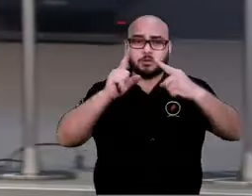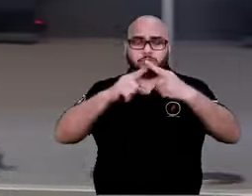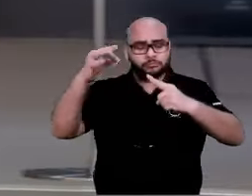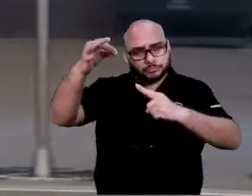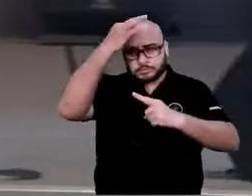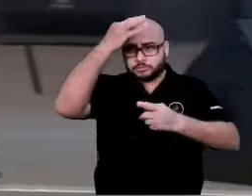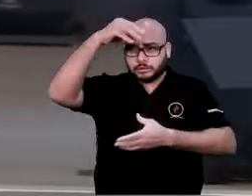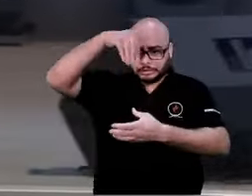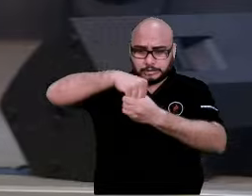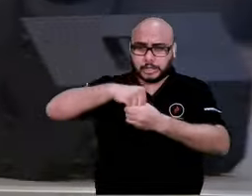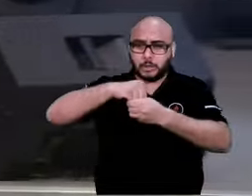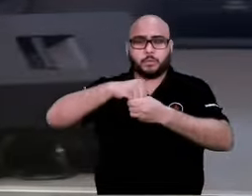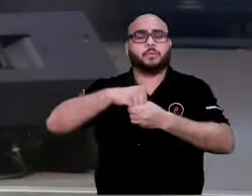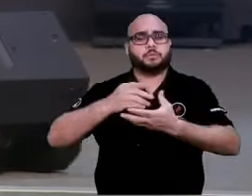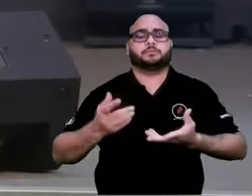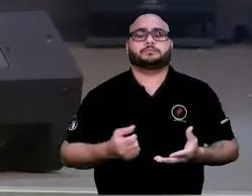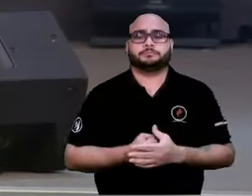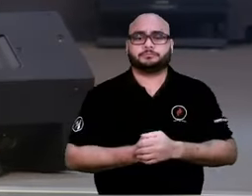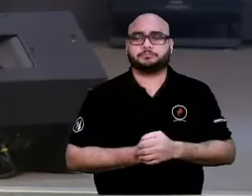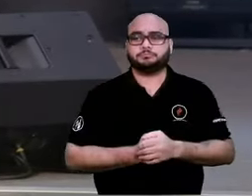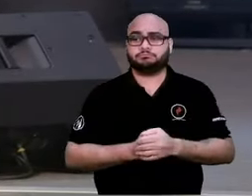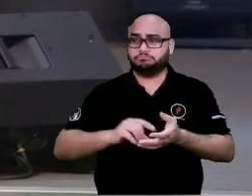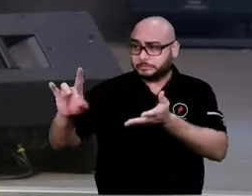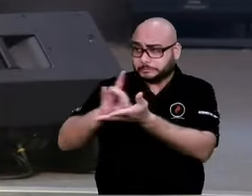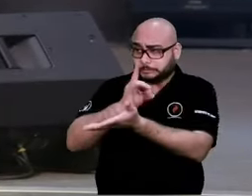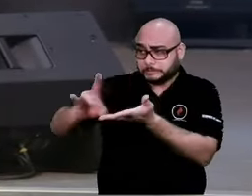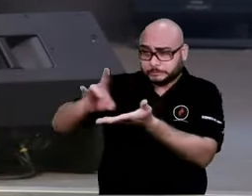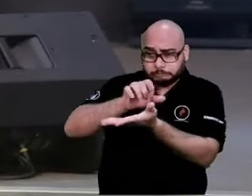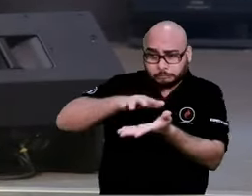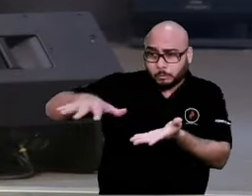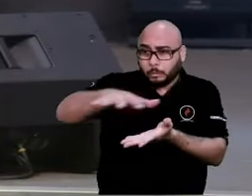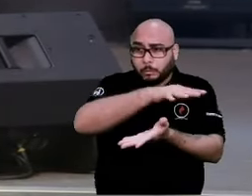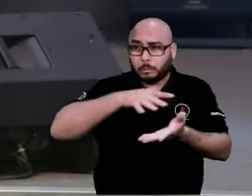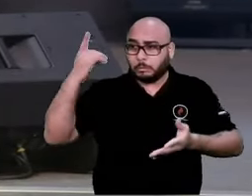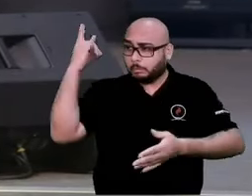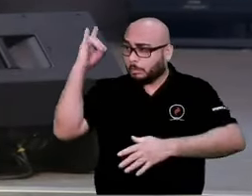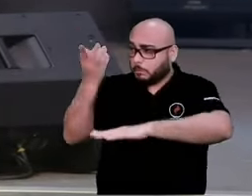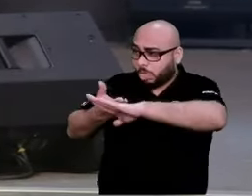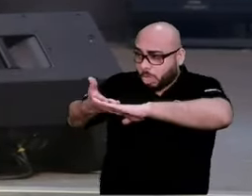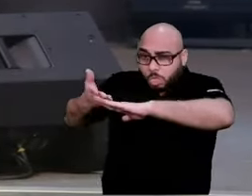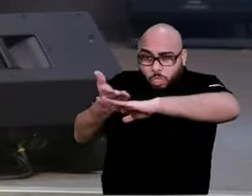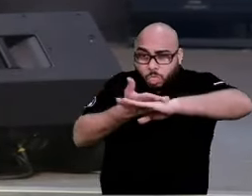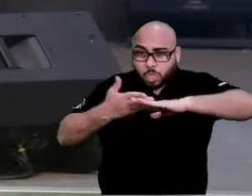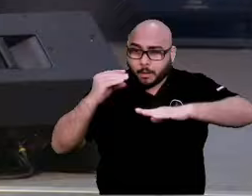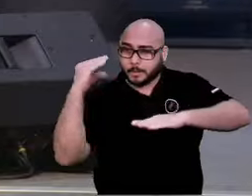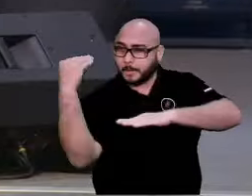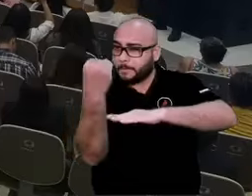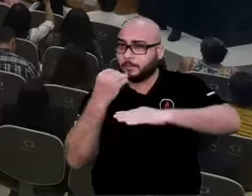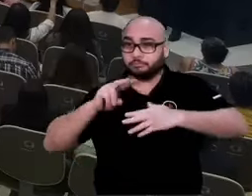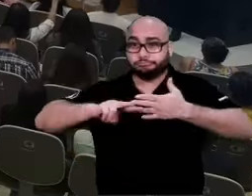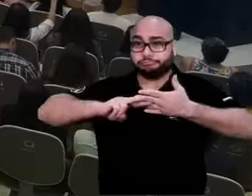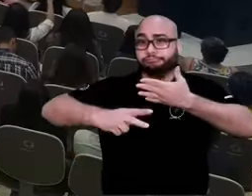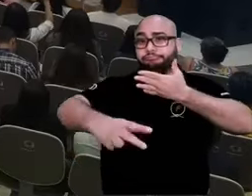santa. Sisaque vai trazer crente para a casa do Pai.